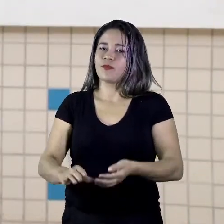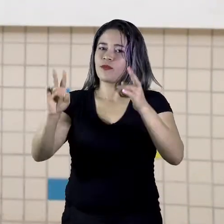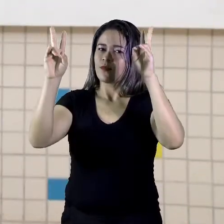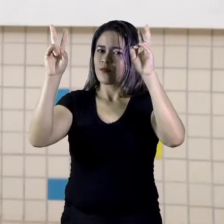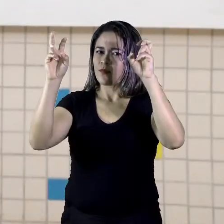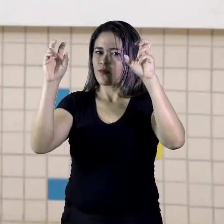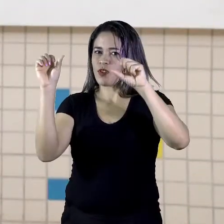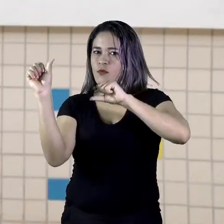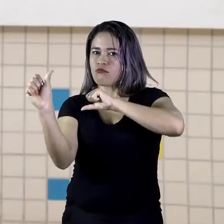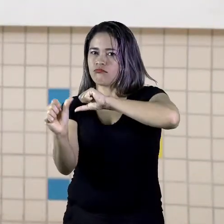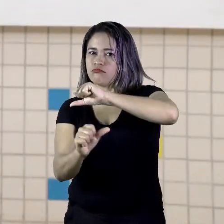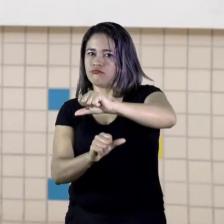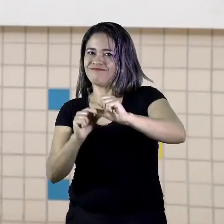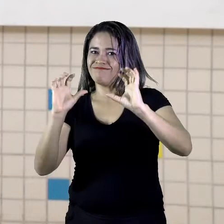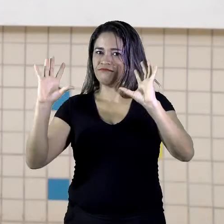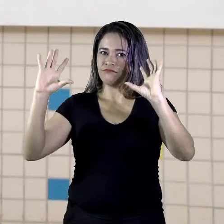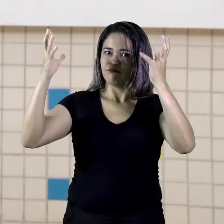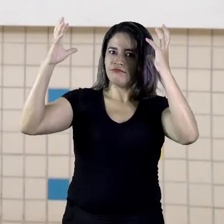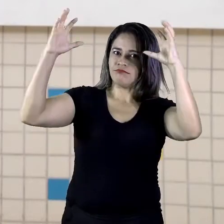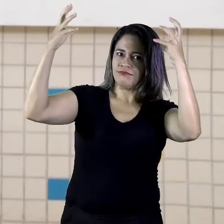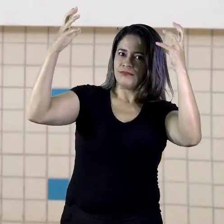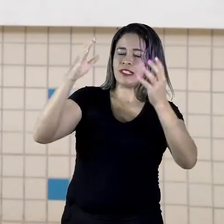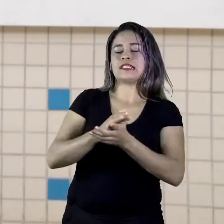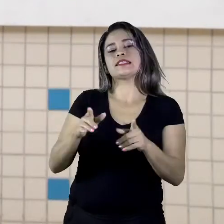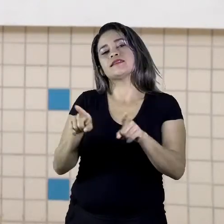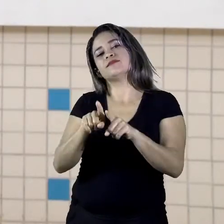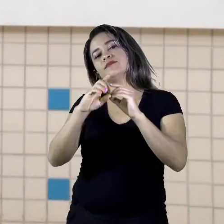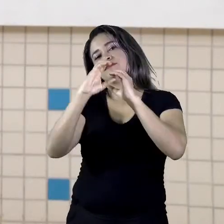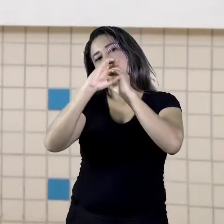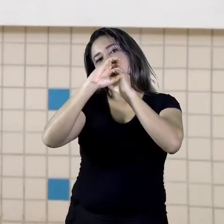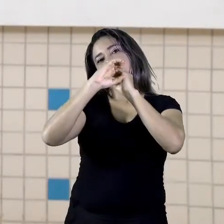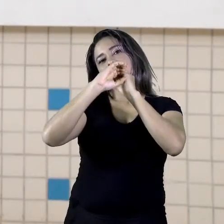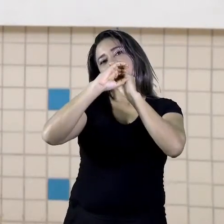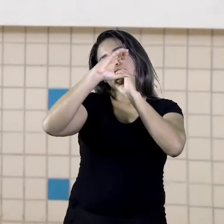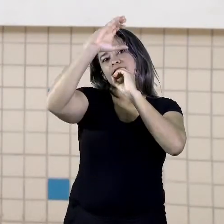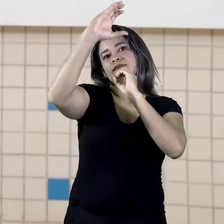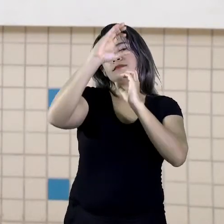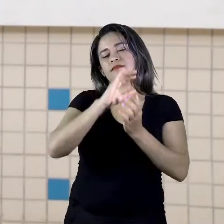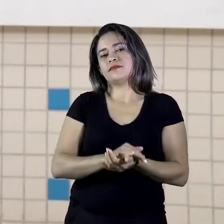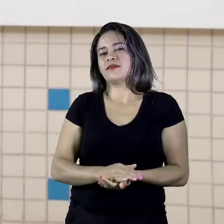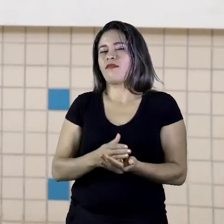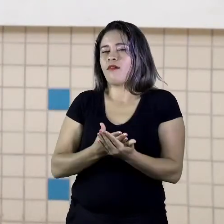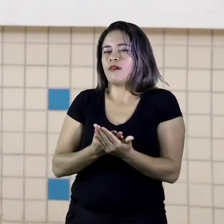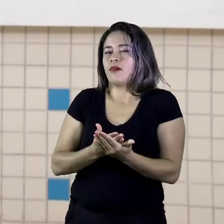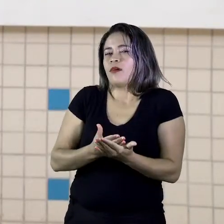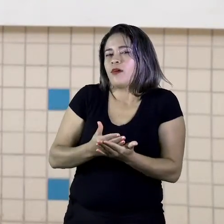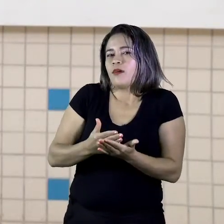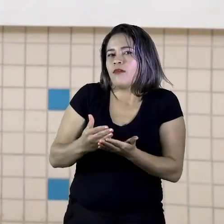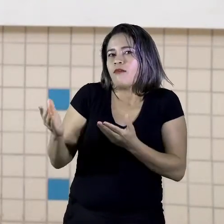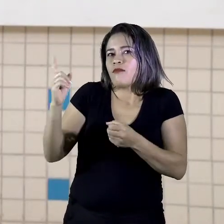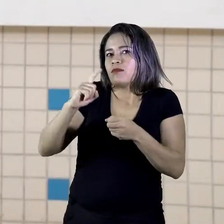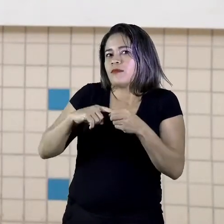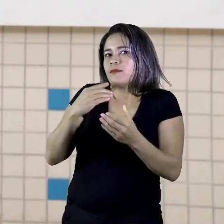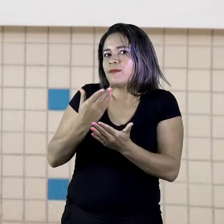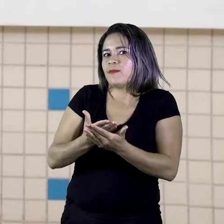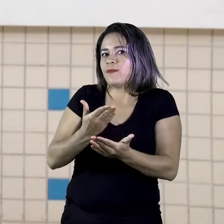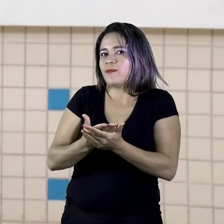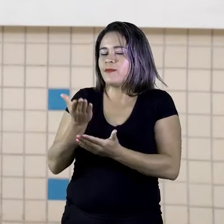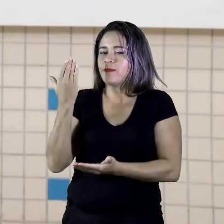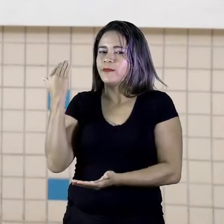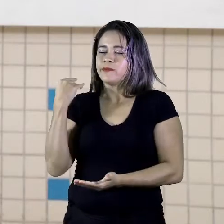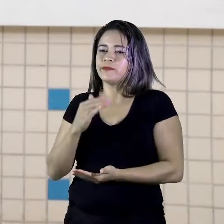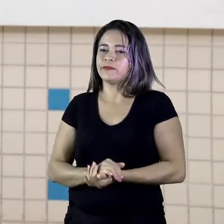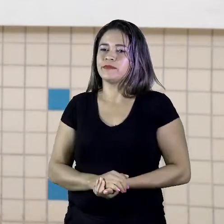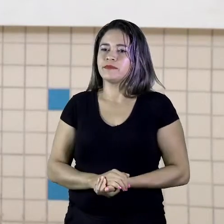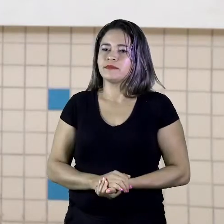mudanças climáticas e astronomia. Nós vamos retomar então um pouco sobre o que nós estudamos na aula passada. Então, nós estudamos sobre